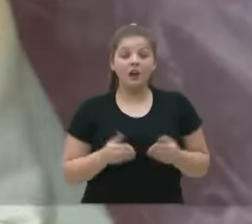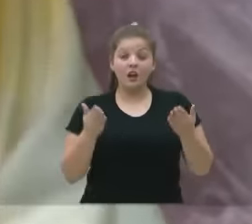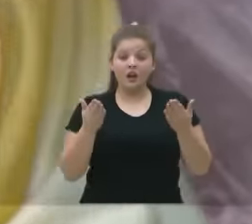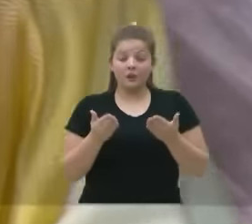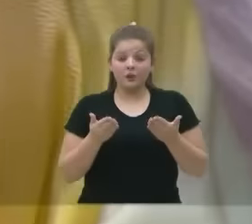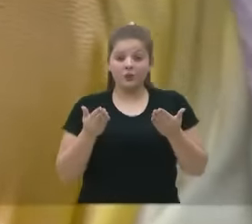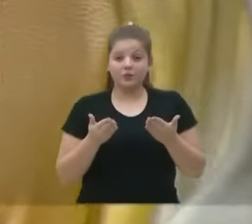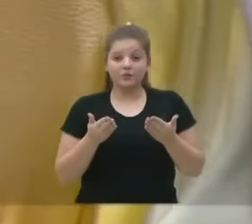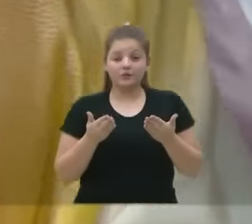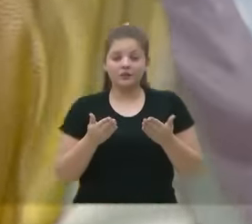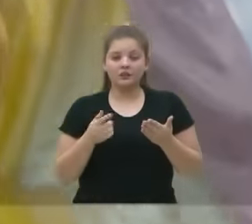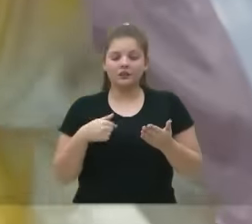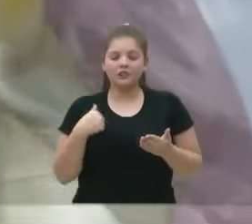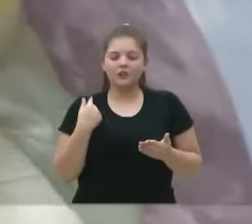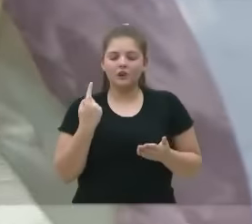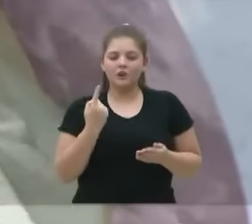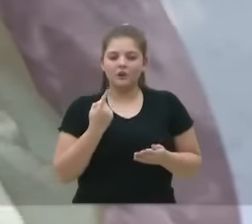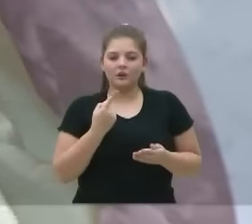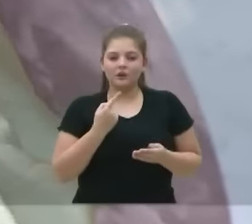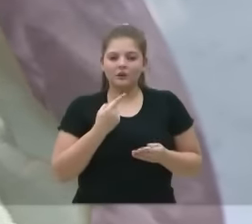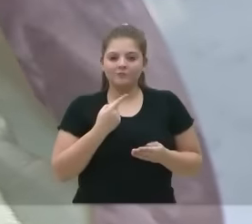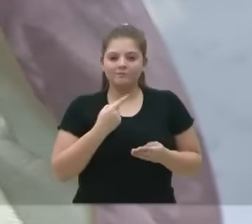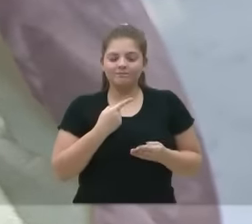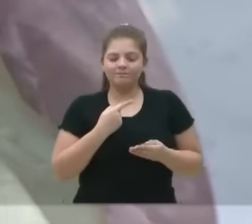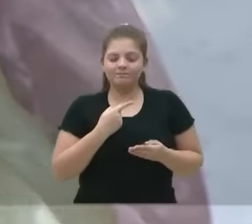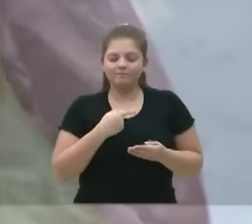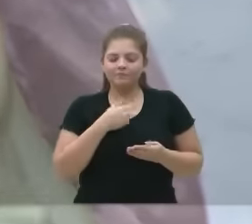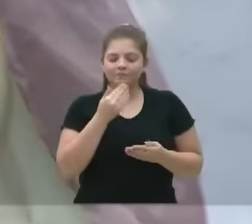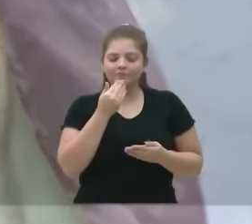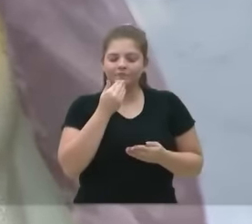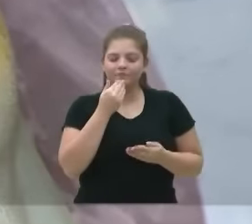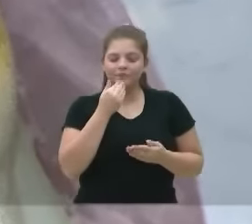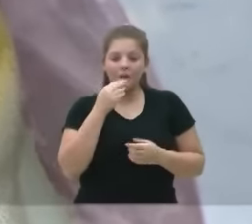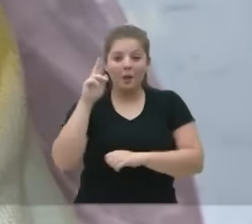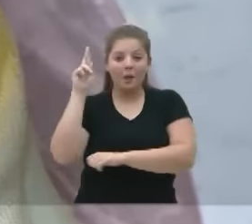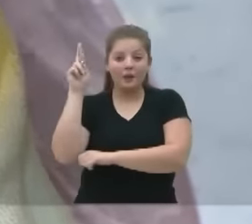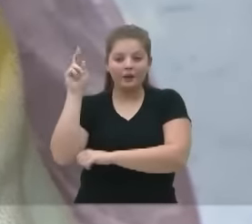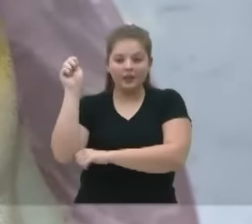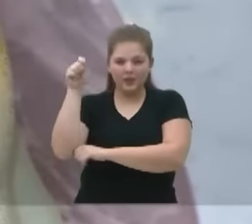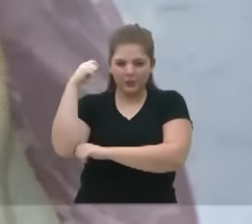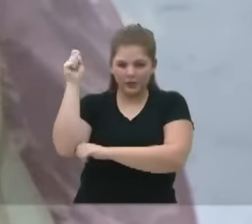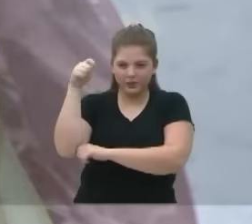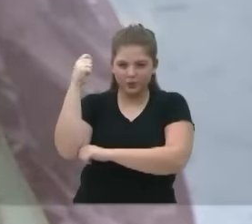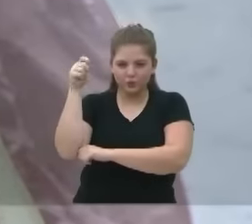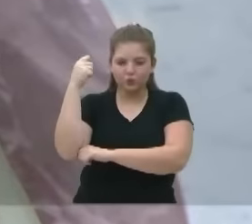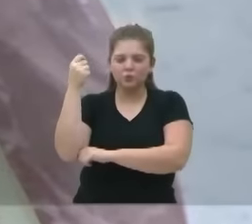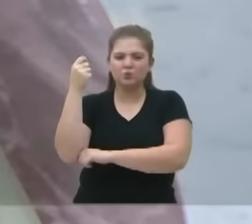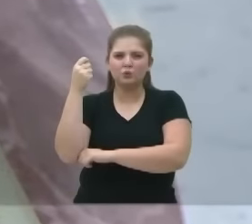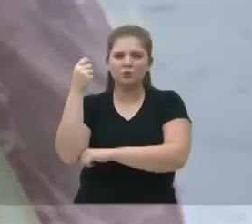Coloquemos a realidade do Rio Grande do Sul.